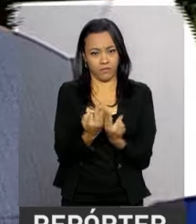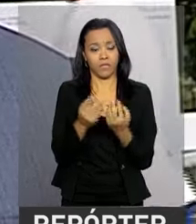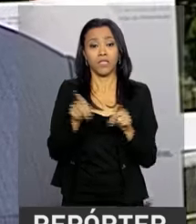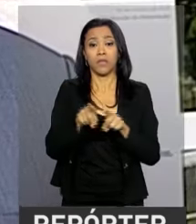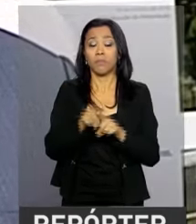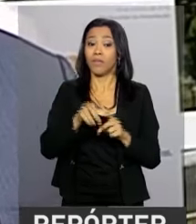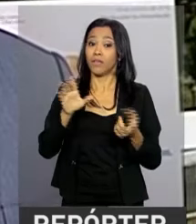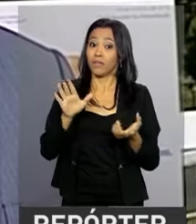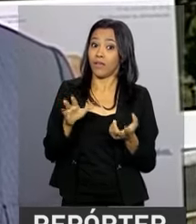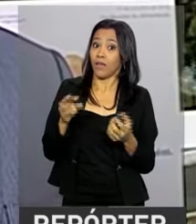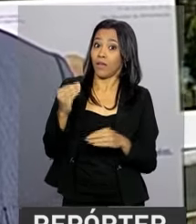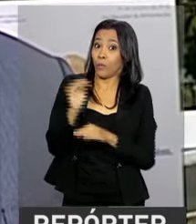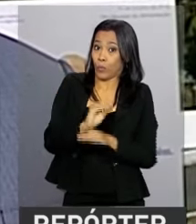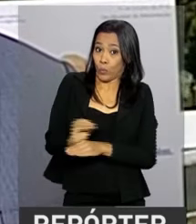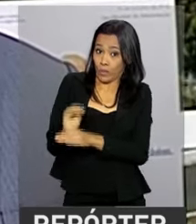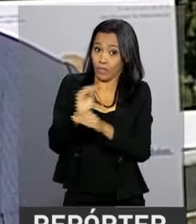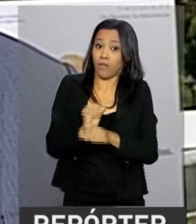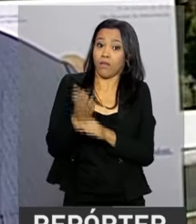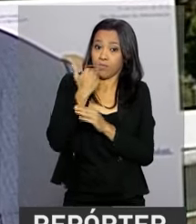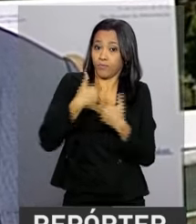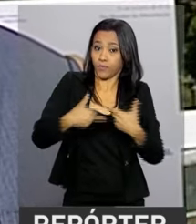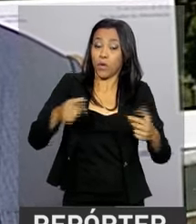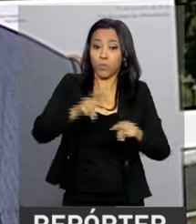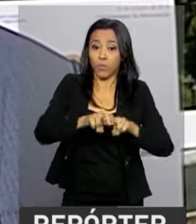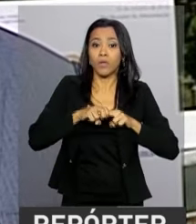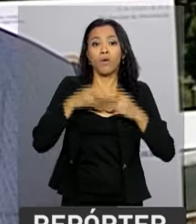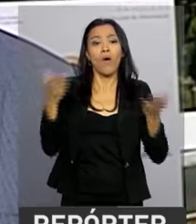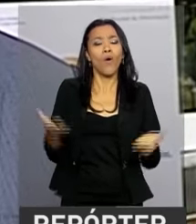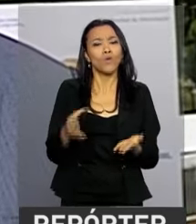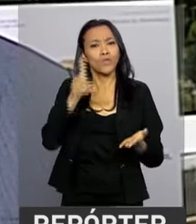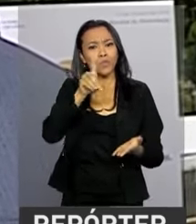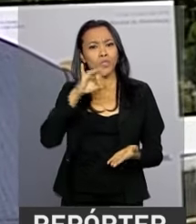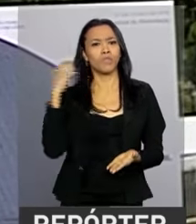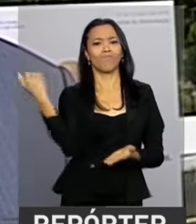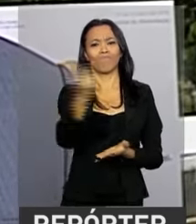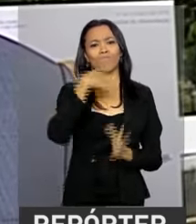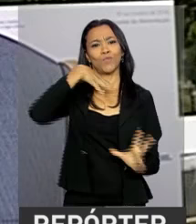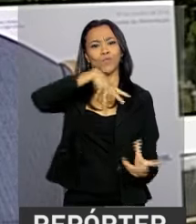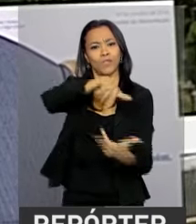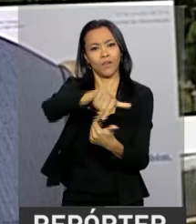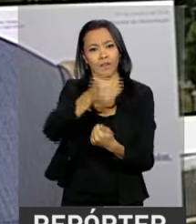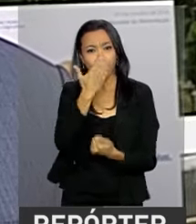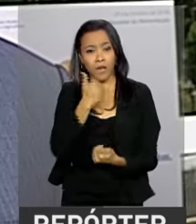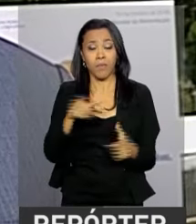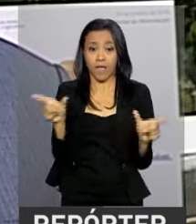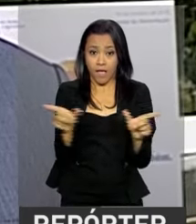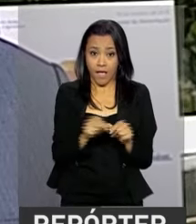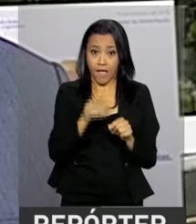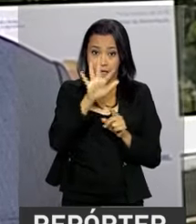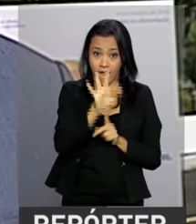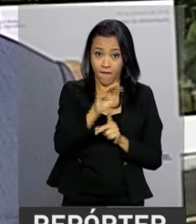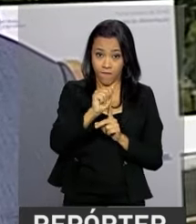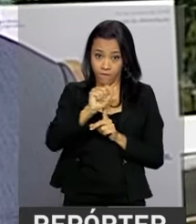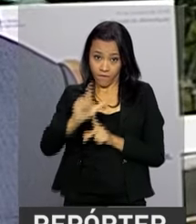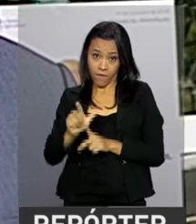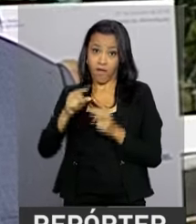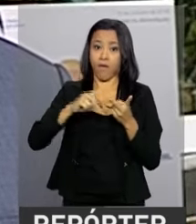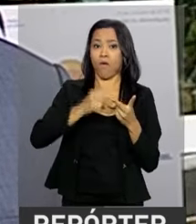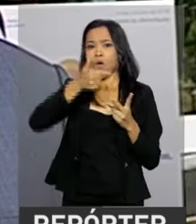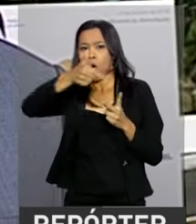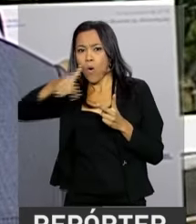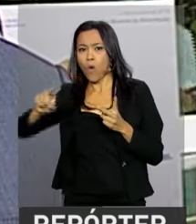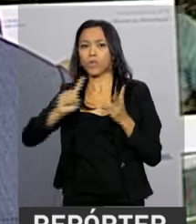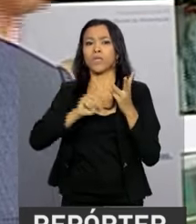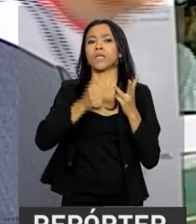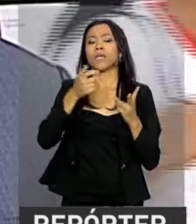alimentar por isso hoje no dia mundial da alimentação à fao a wwf brasil e